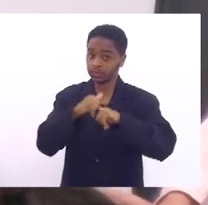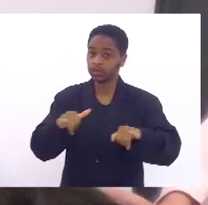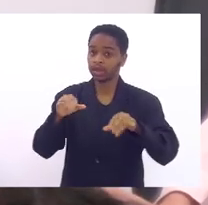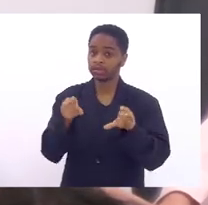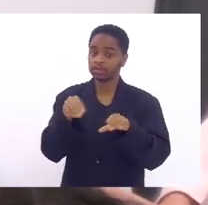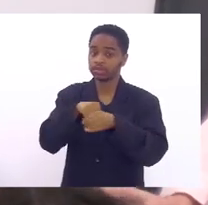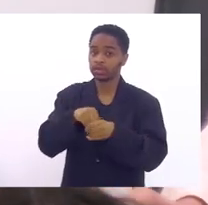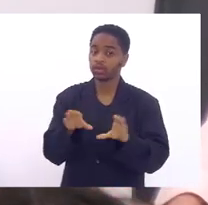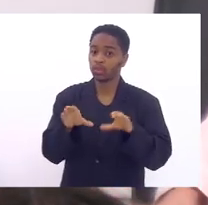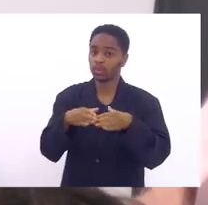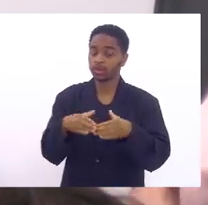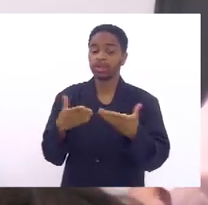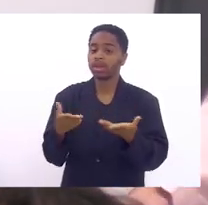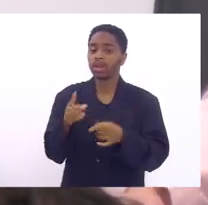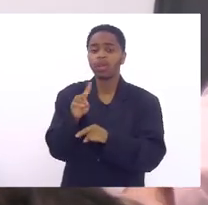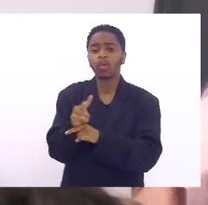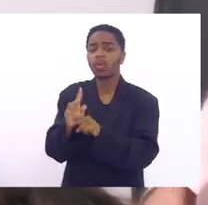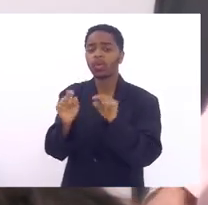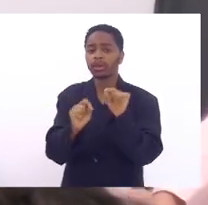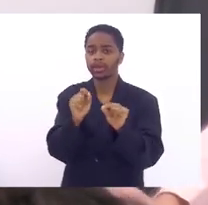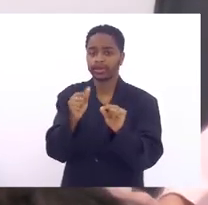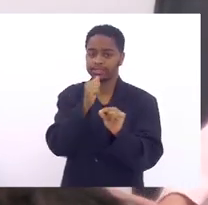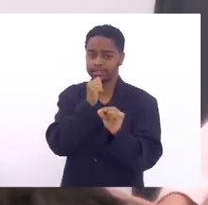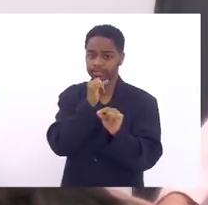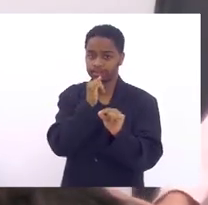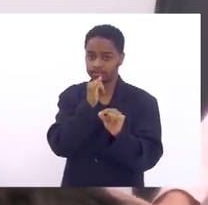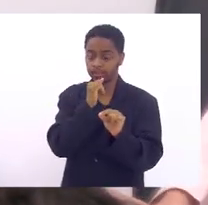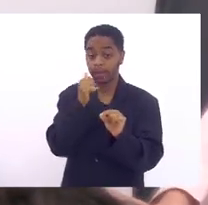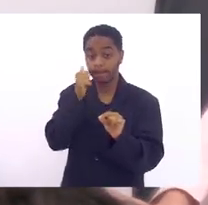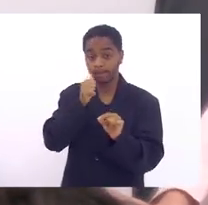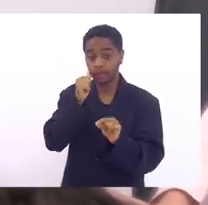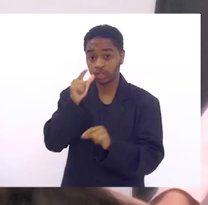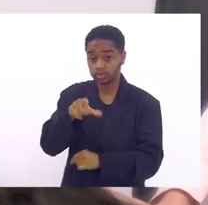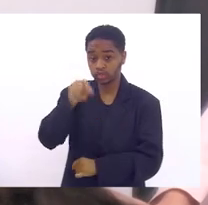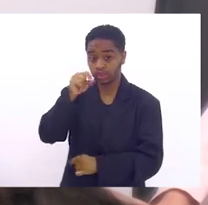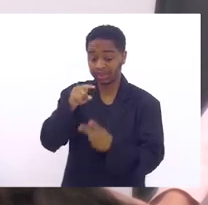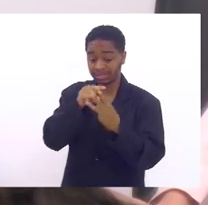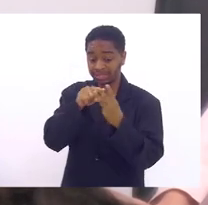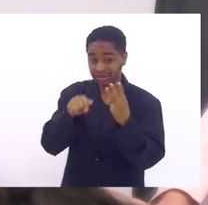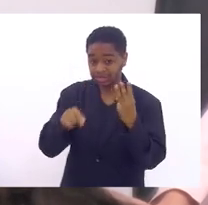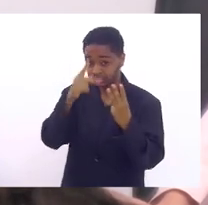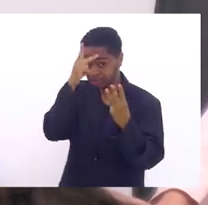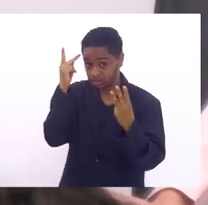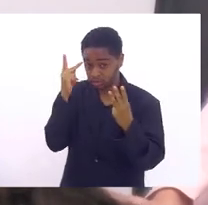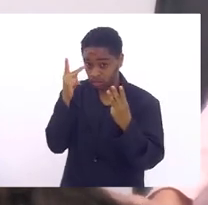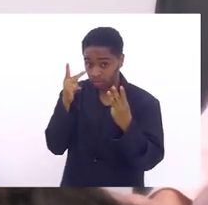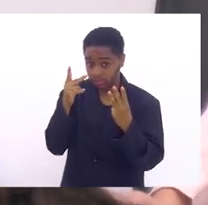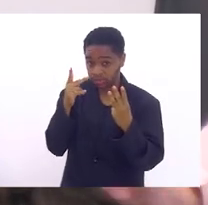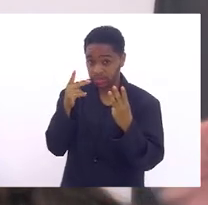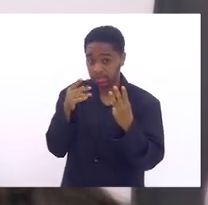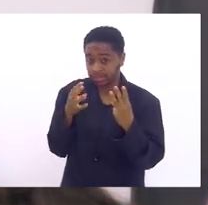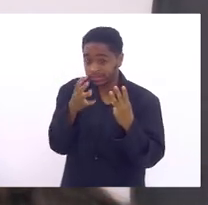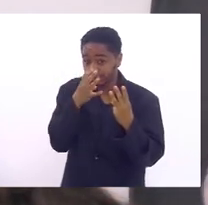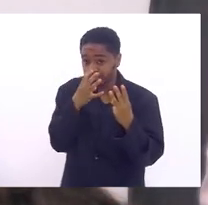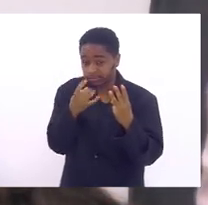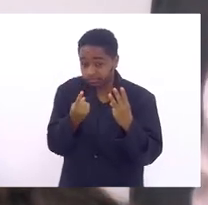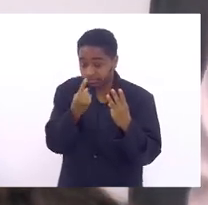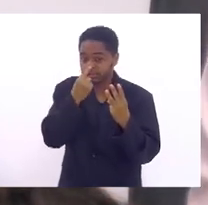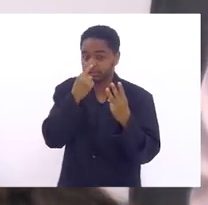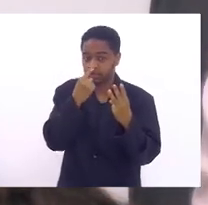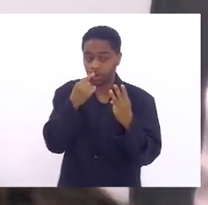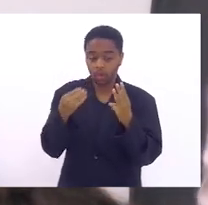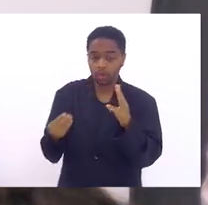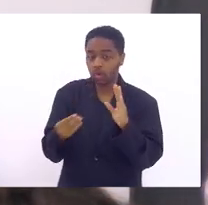Guardiões que que são os iões aquela mulher ela Vai eleger as três pessoas mais próximas ali dela vai colocar o número de